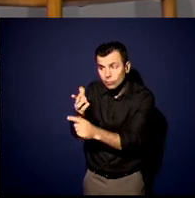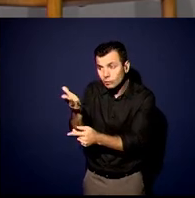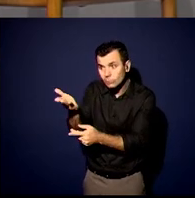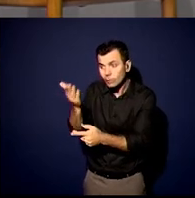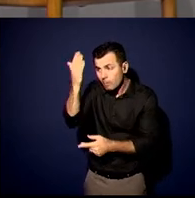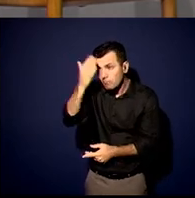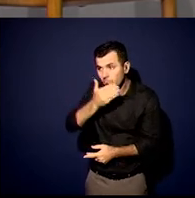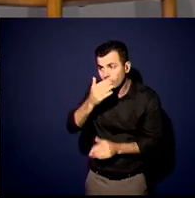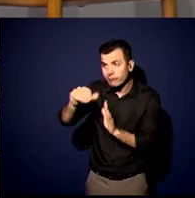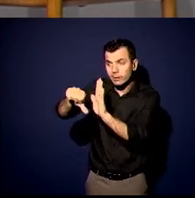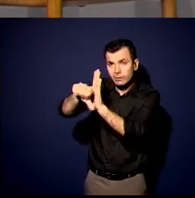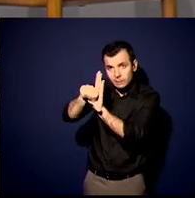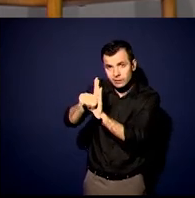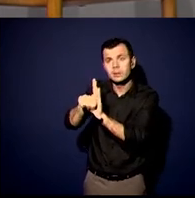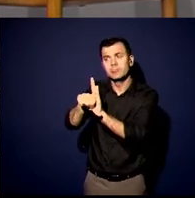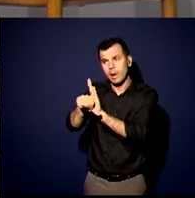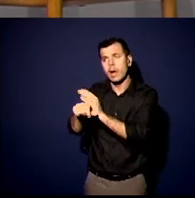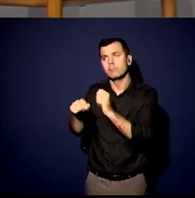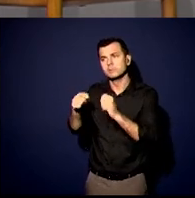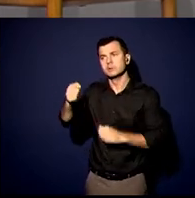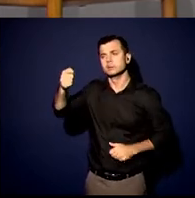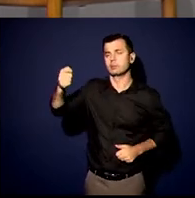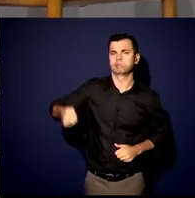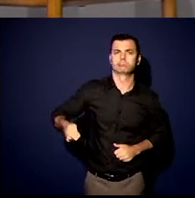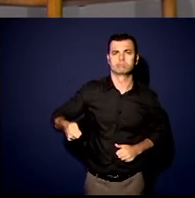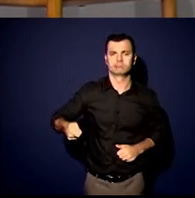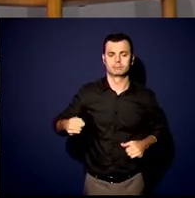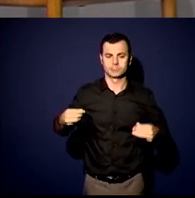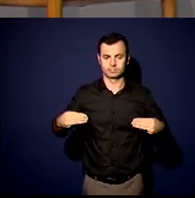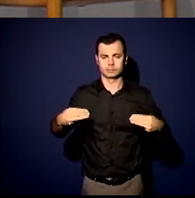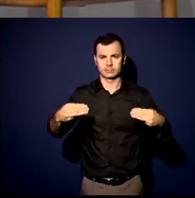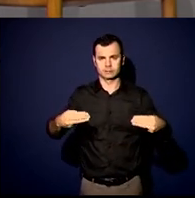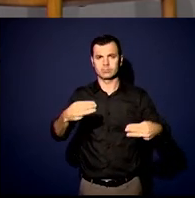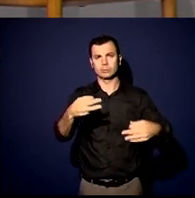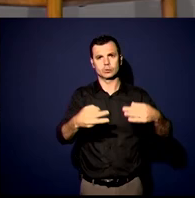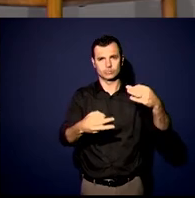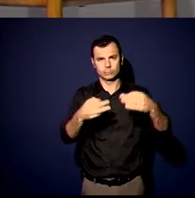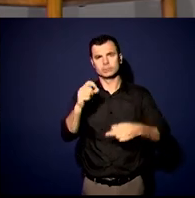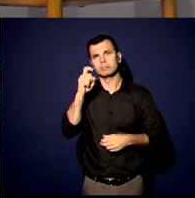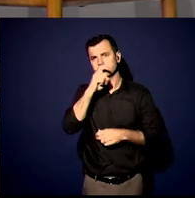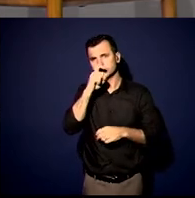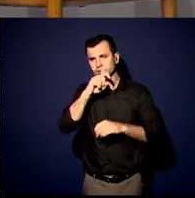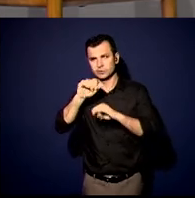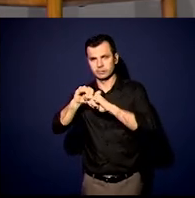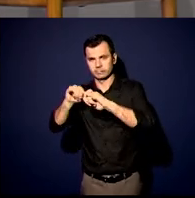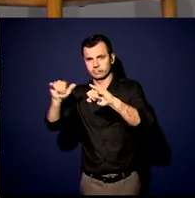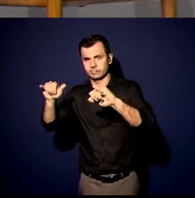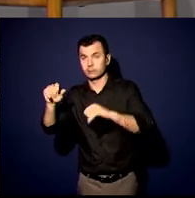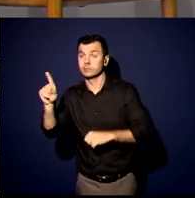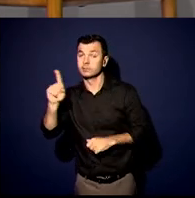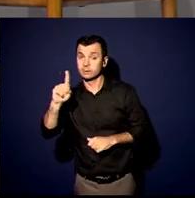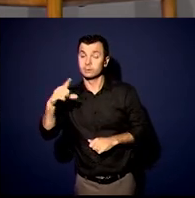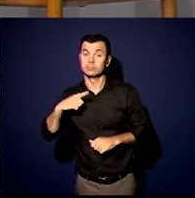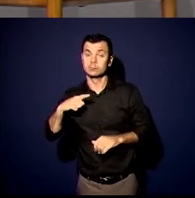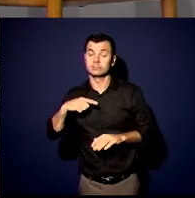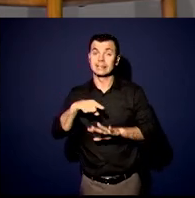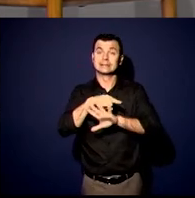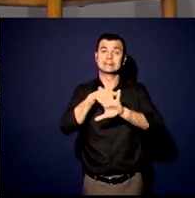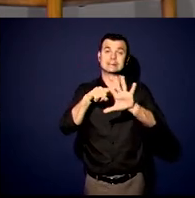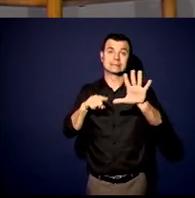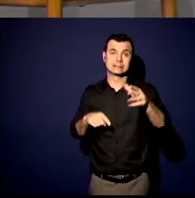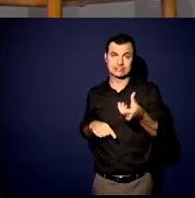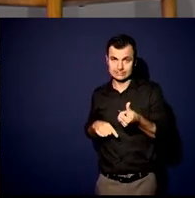nossa versão elaboração do Ministério da Justiça não trata de fake News nós estamos tratando de seis crimes 6